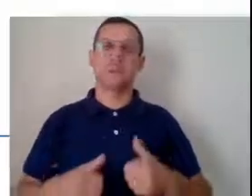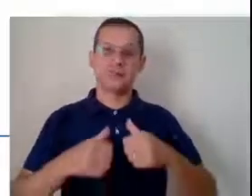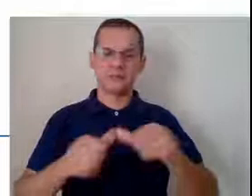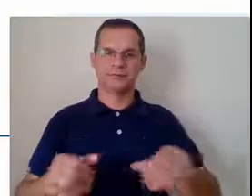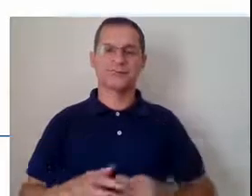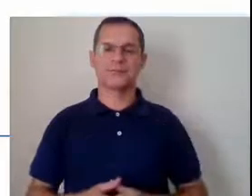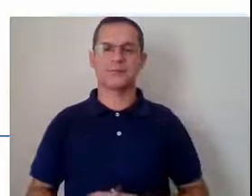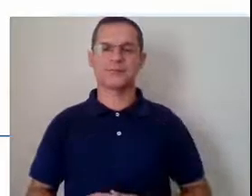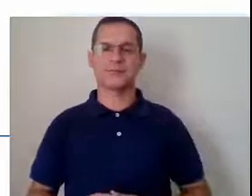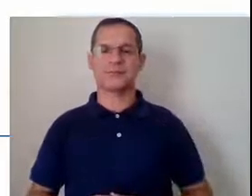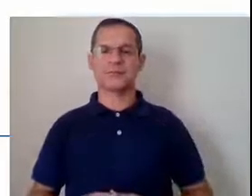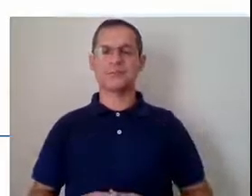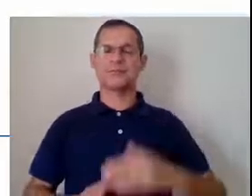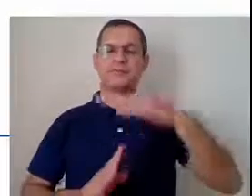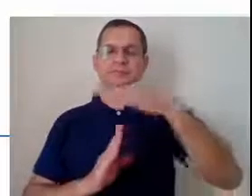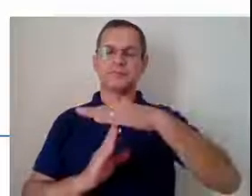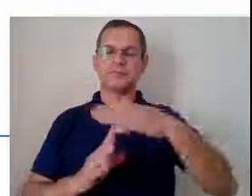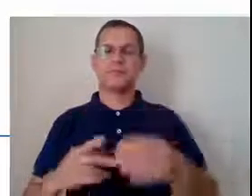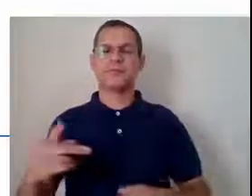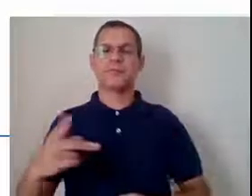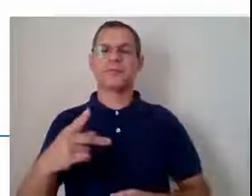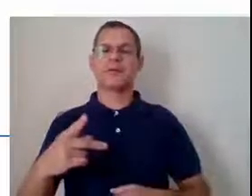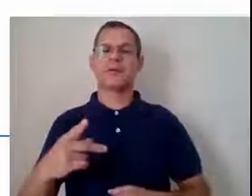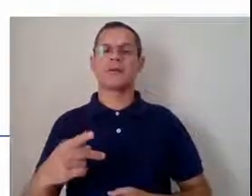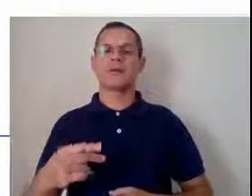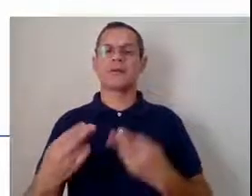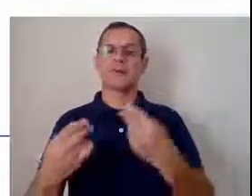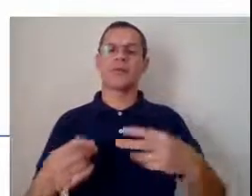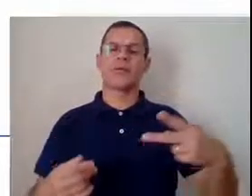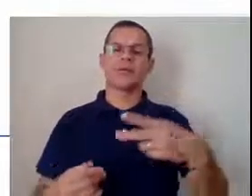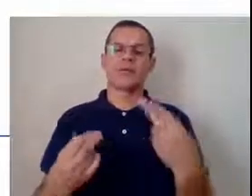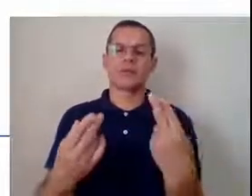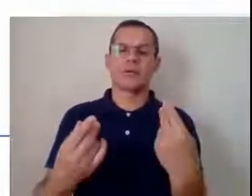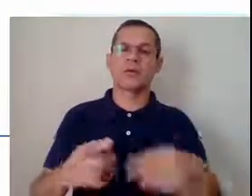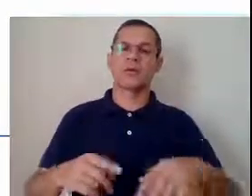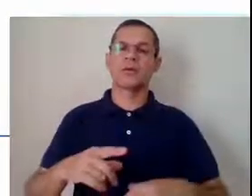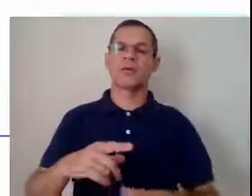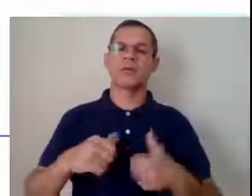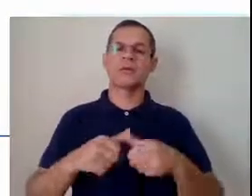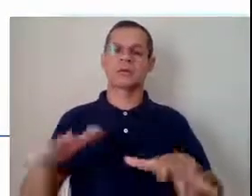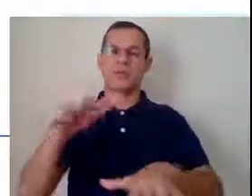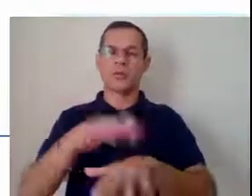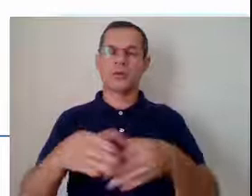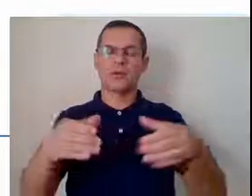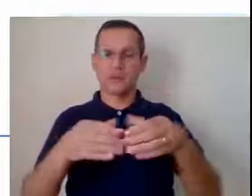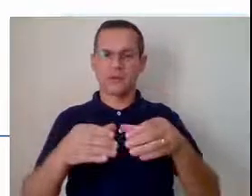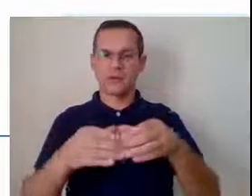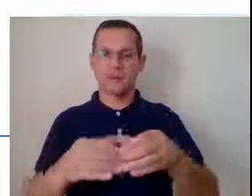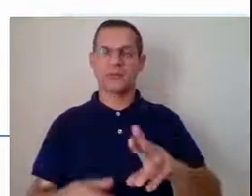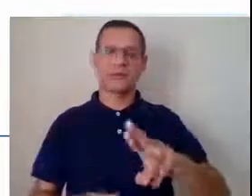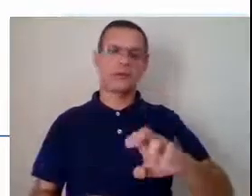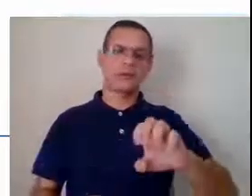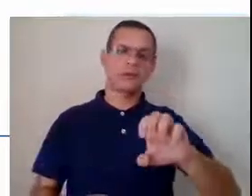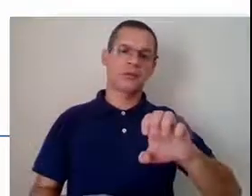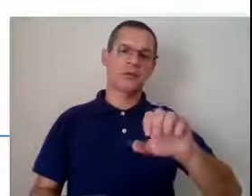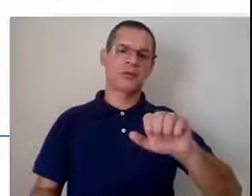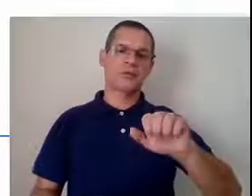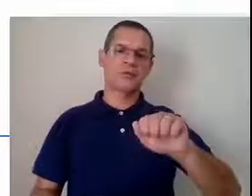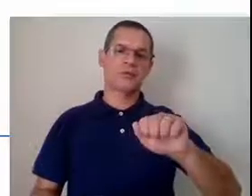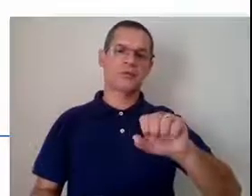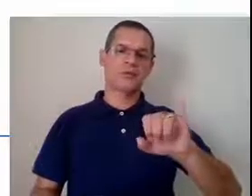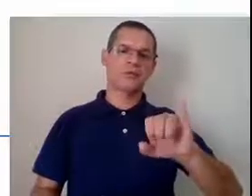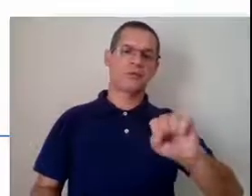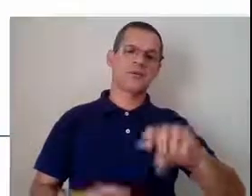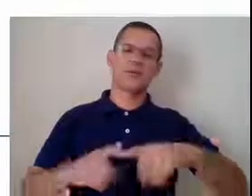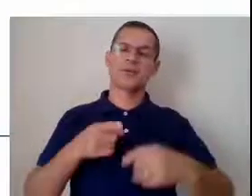esses intervalos, maior igual, menor igual. Então, eles pertencem ao conjunto dos reais, e isso,